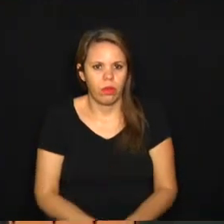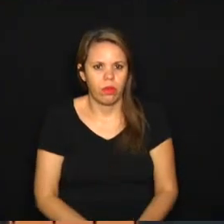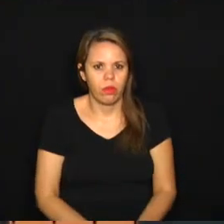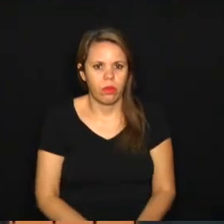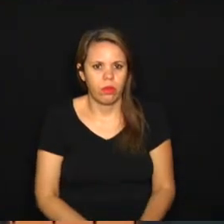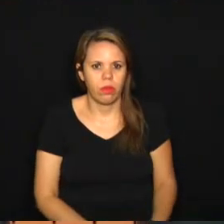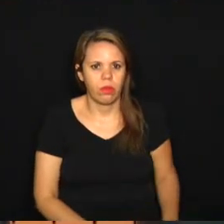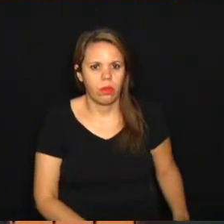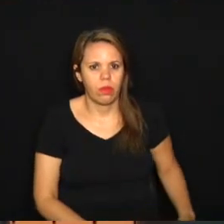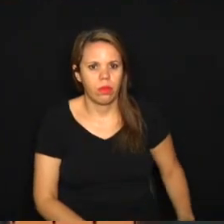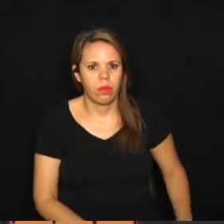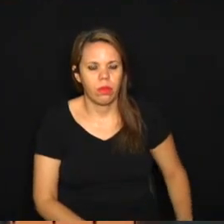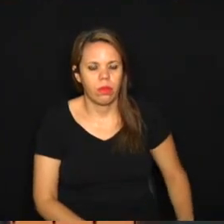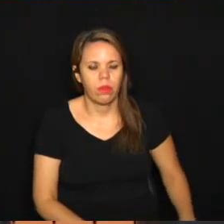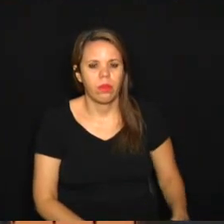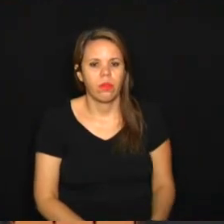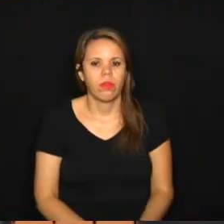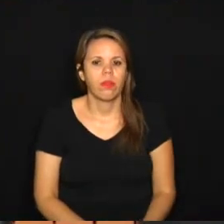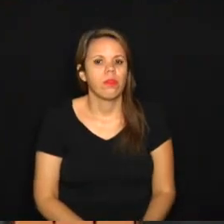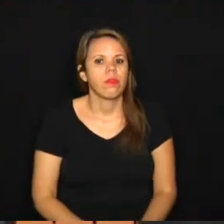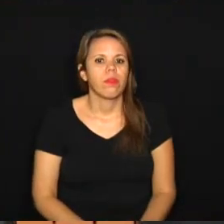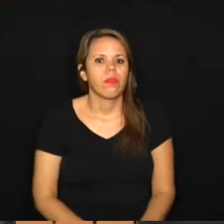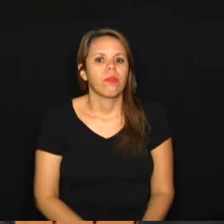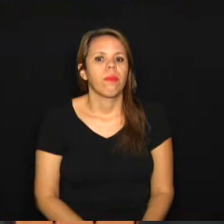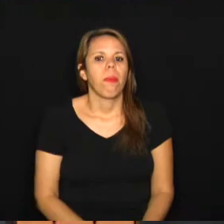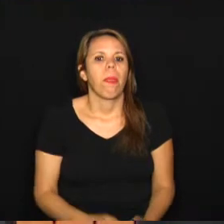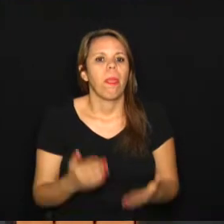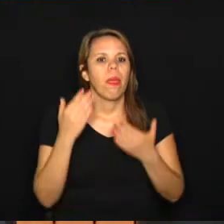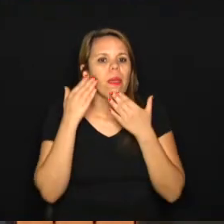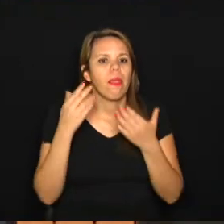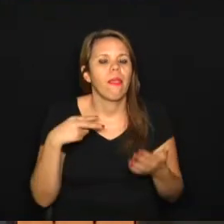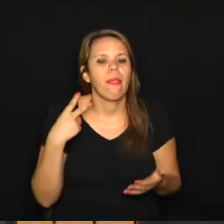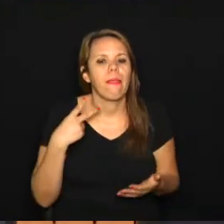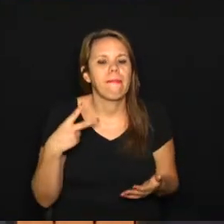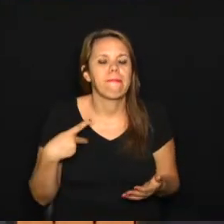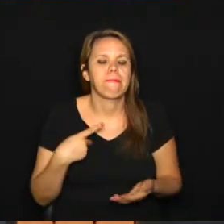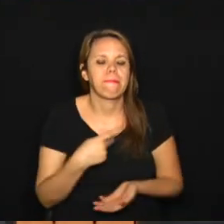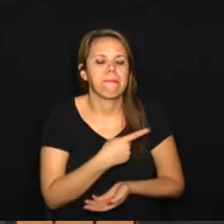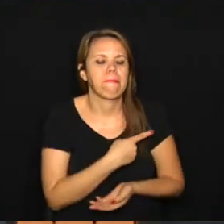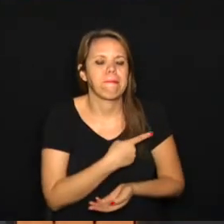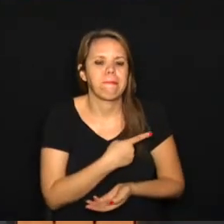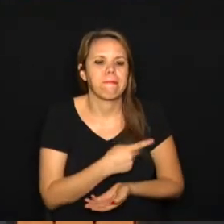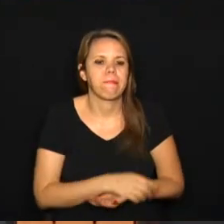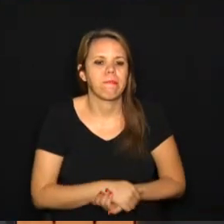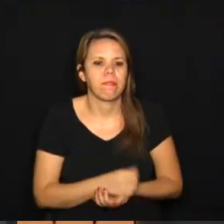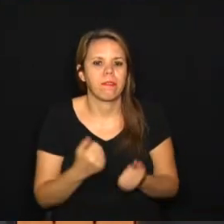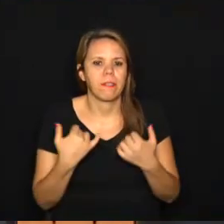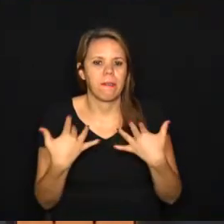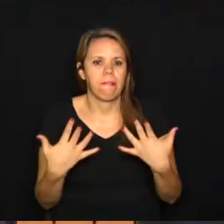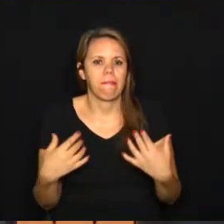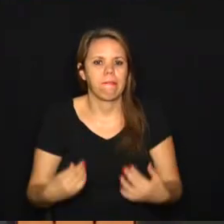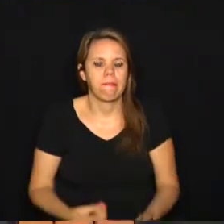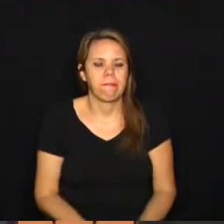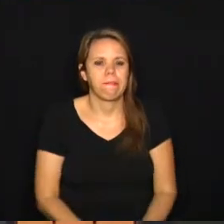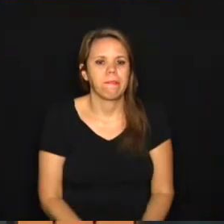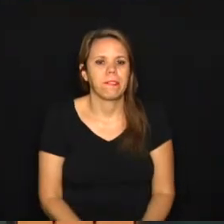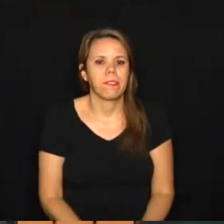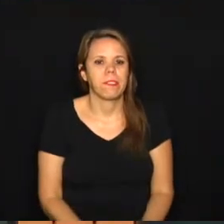Eu não sei. Agradecer a presença do vereador Pastor Elias, também presente no plenário.